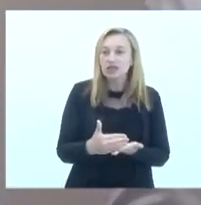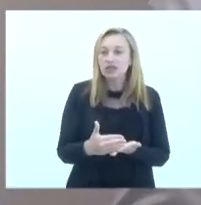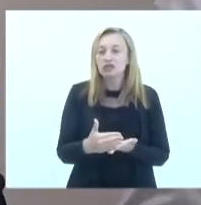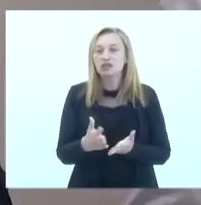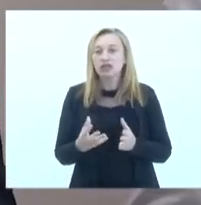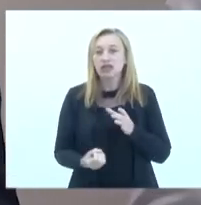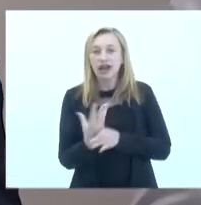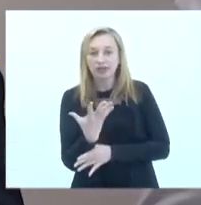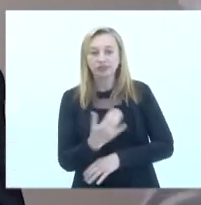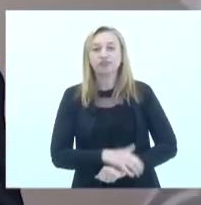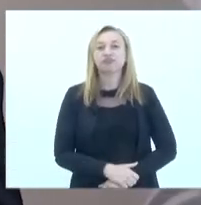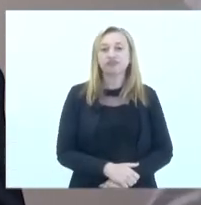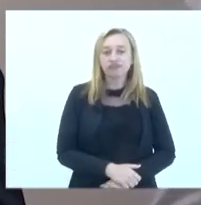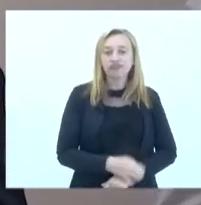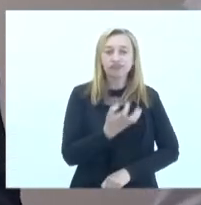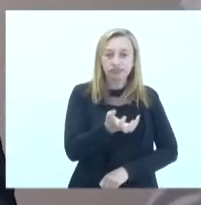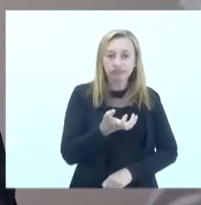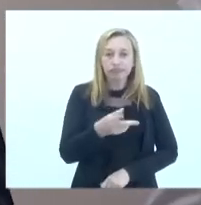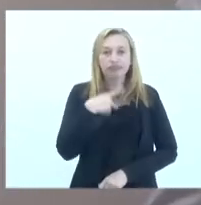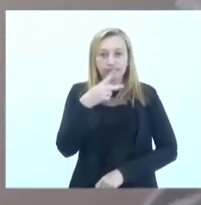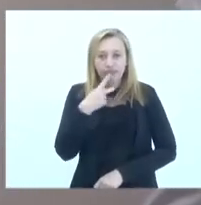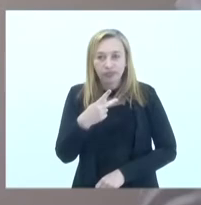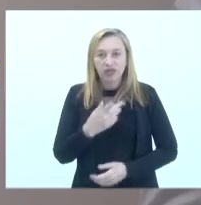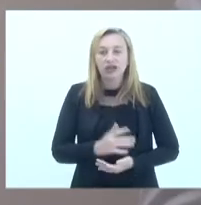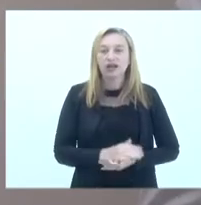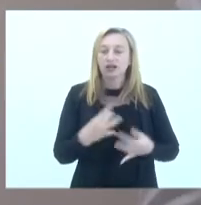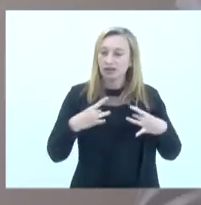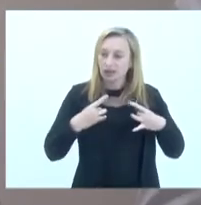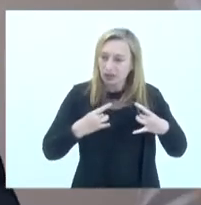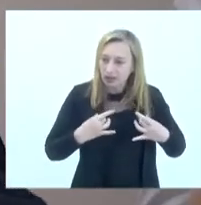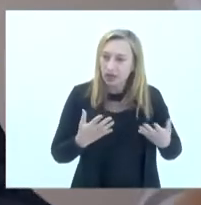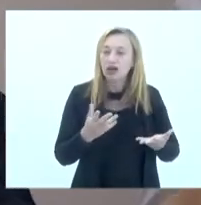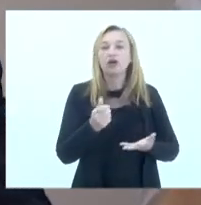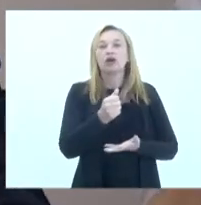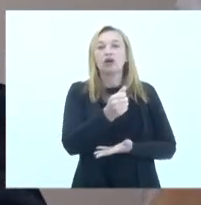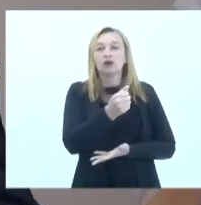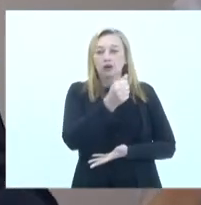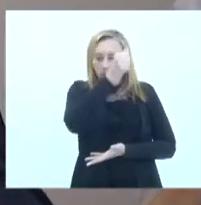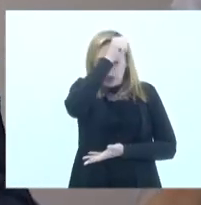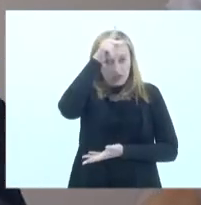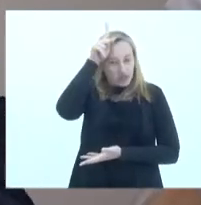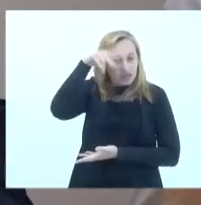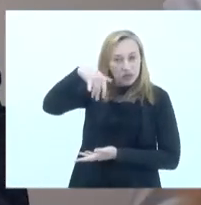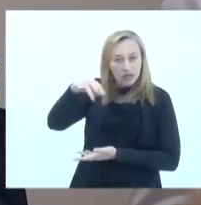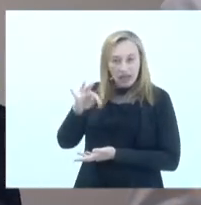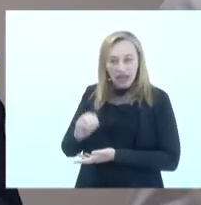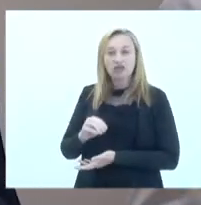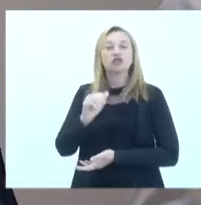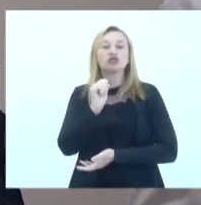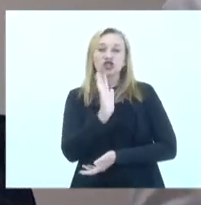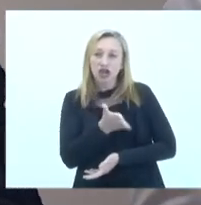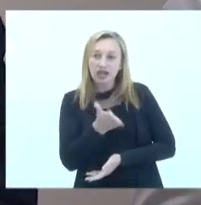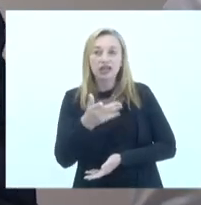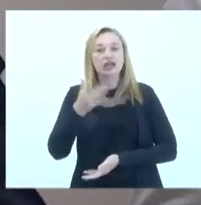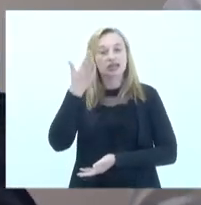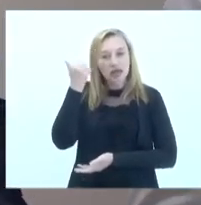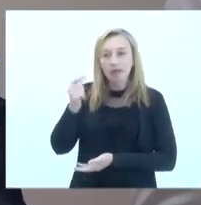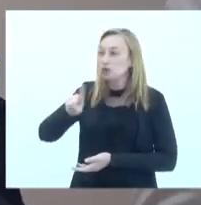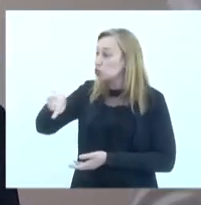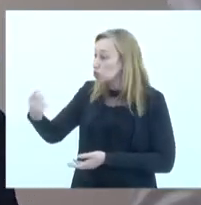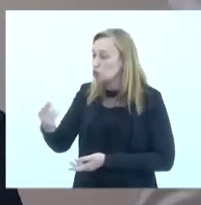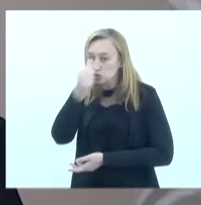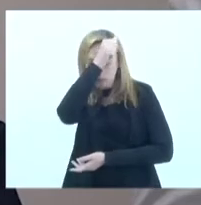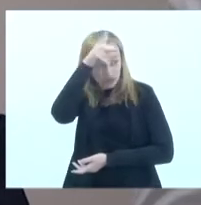instalada. Quero me colocar, prefeito Neto já sabe disso, mas quero falar para os demais prefeitos, para a prefeita